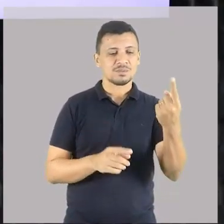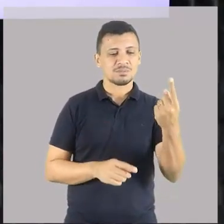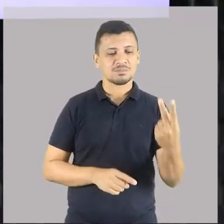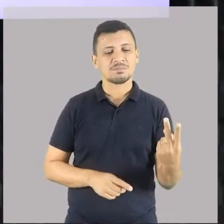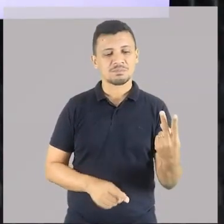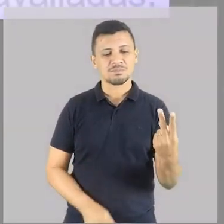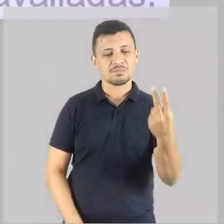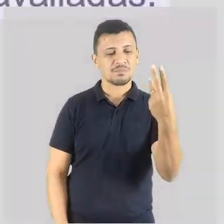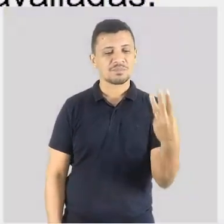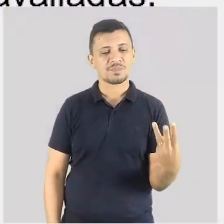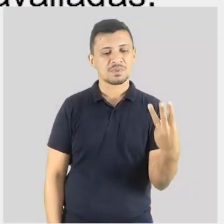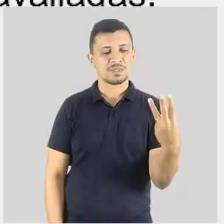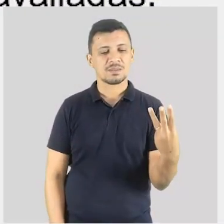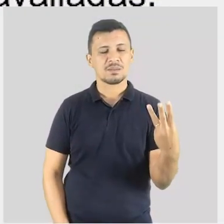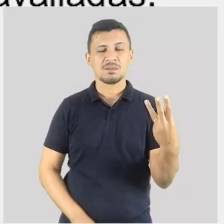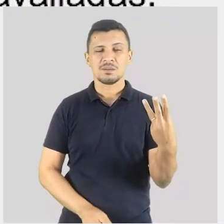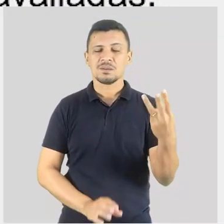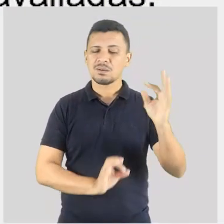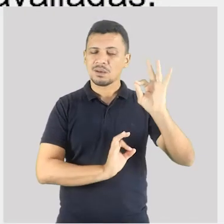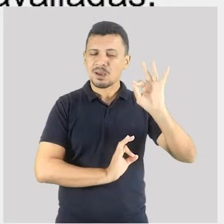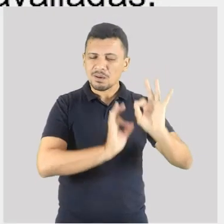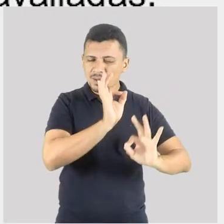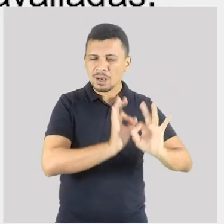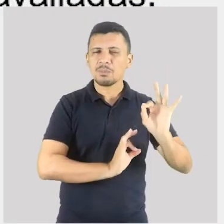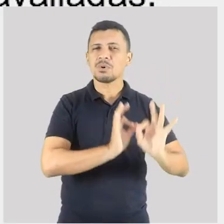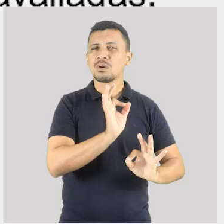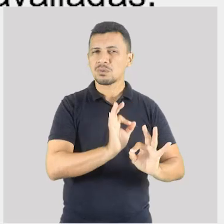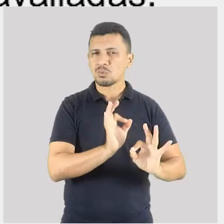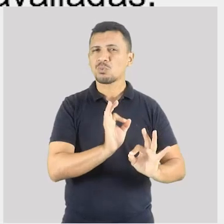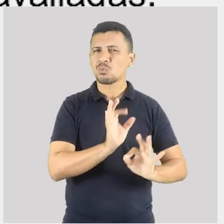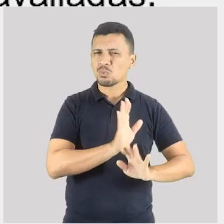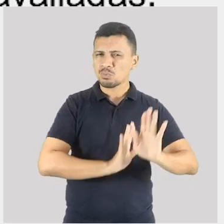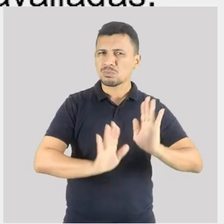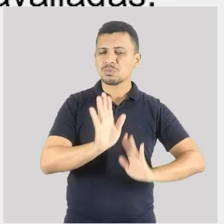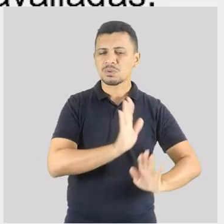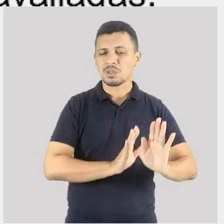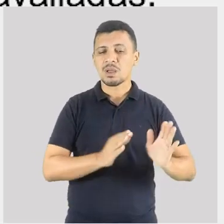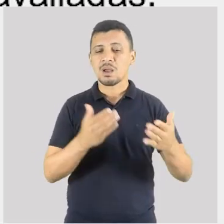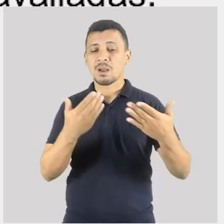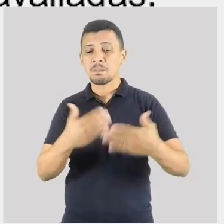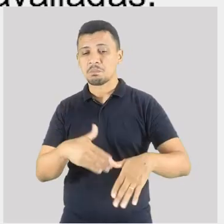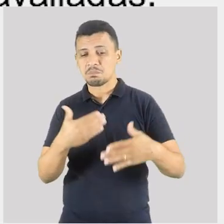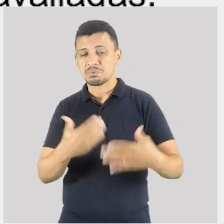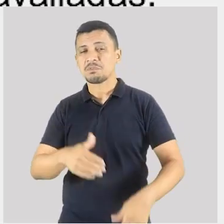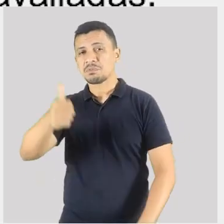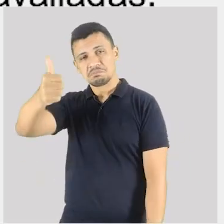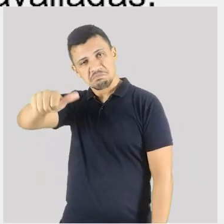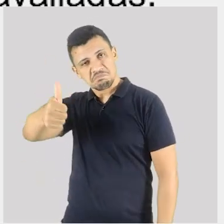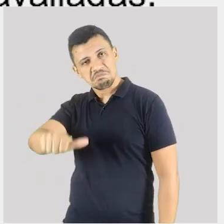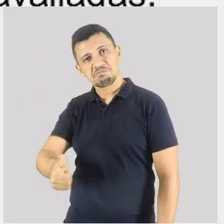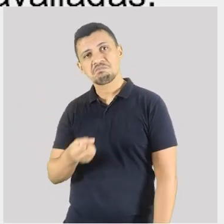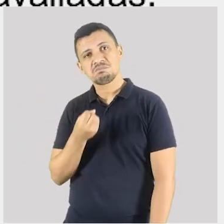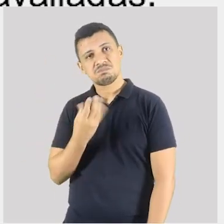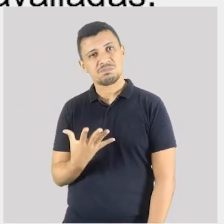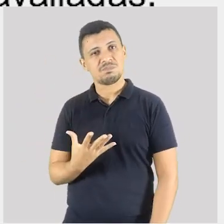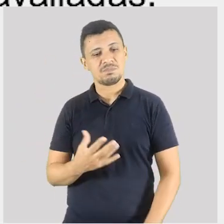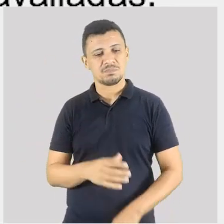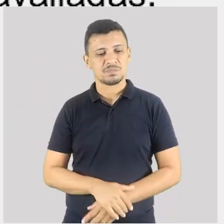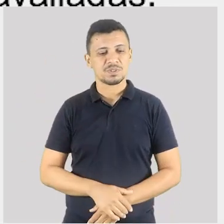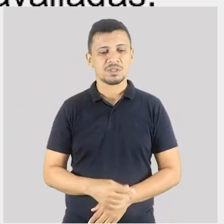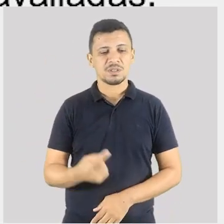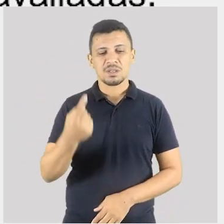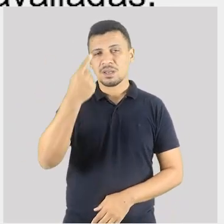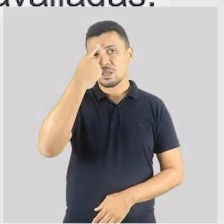concessivas. A 3, ela estabelece: elaboradas com cuidado, as provas serão bem avaliadas. A